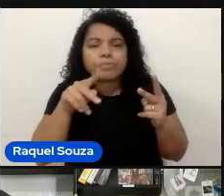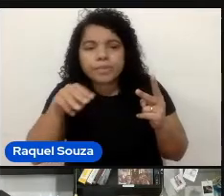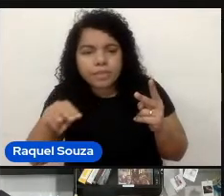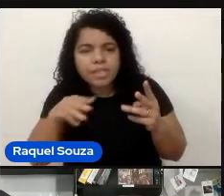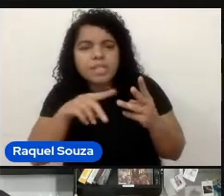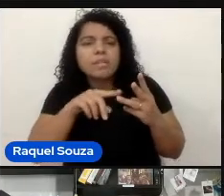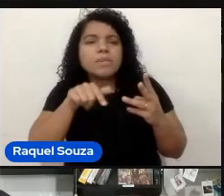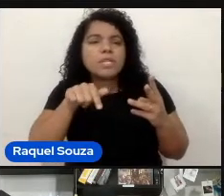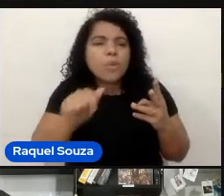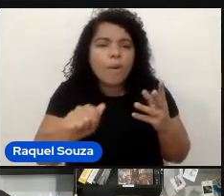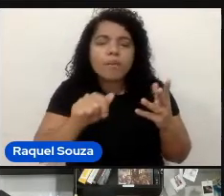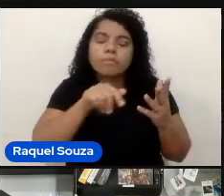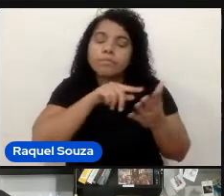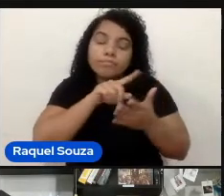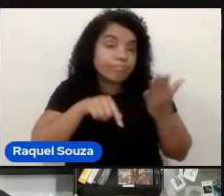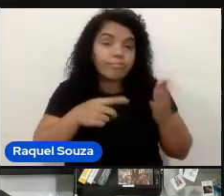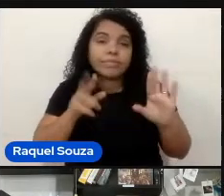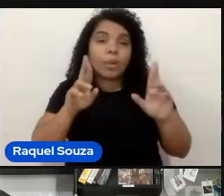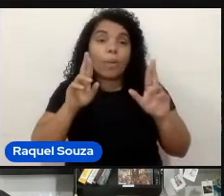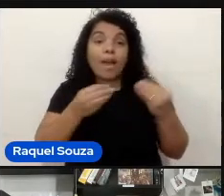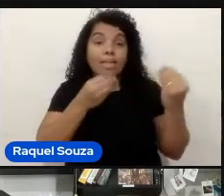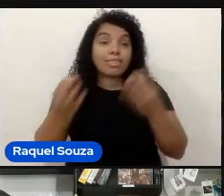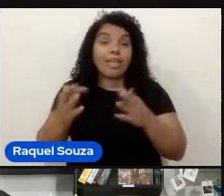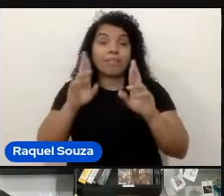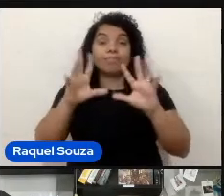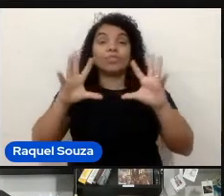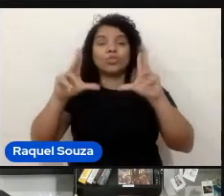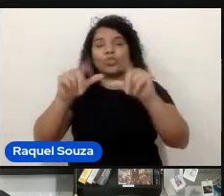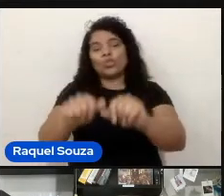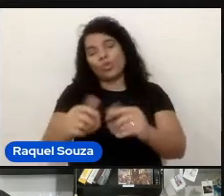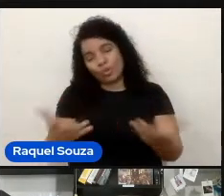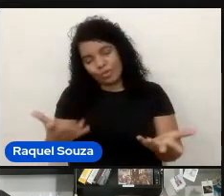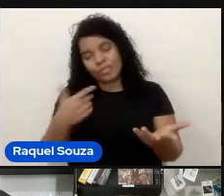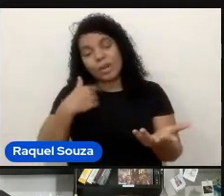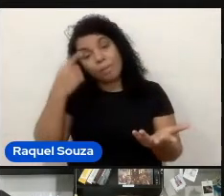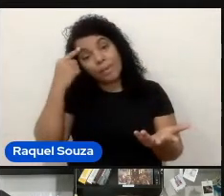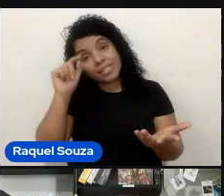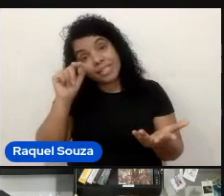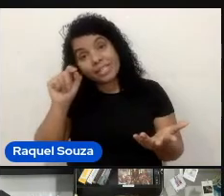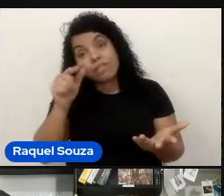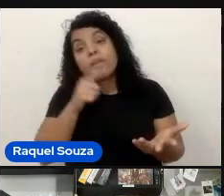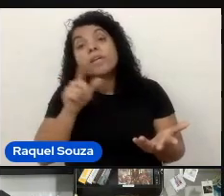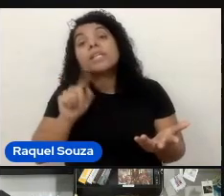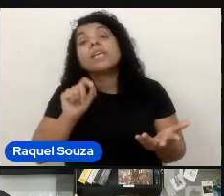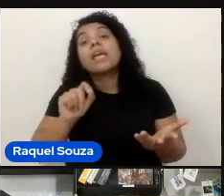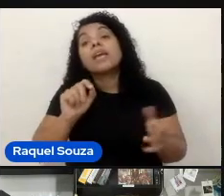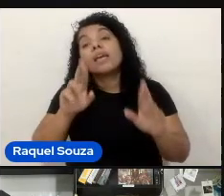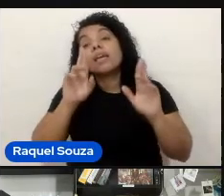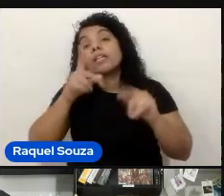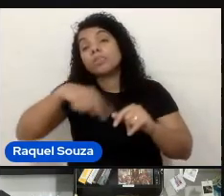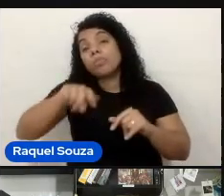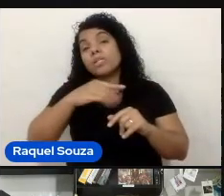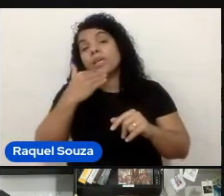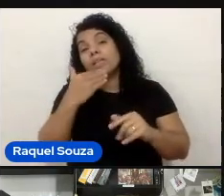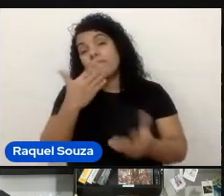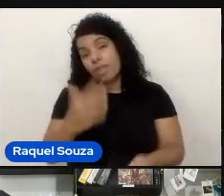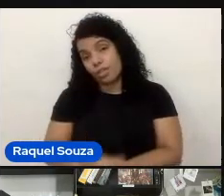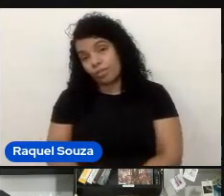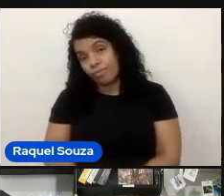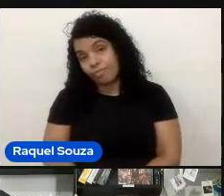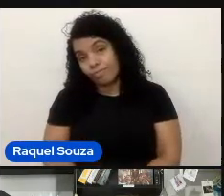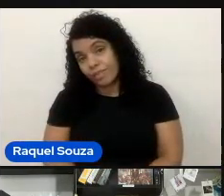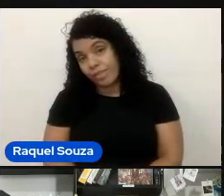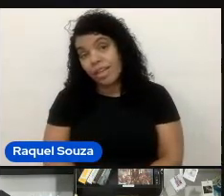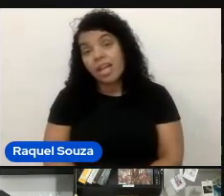é responsabilidade de todos. Pensando dessa forma, começa a quebrar um pouquinho sobre quem que é o responsável por aquele defeito. Quem não testou,